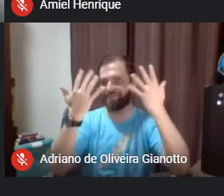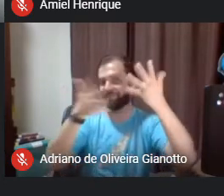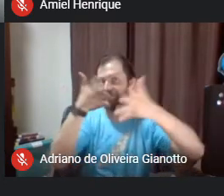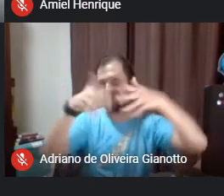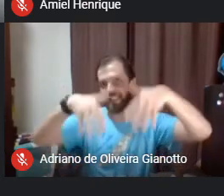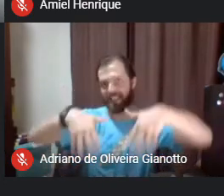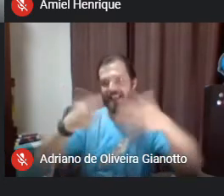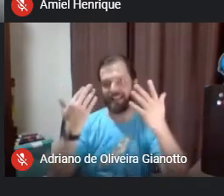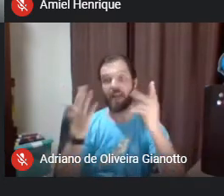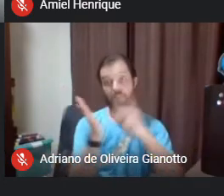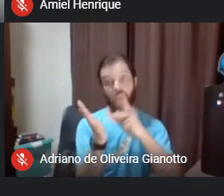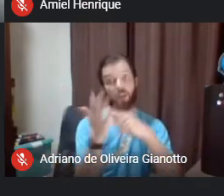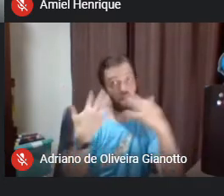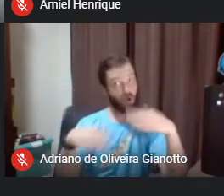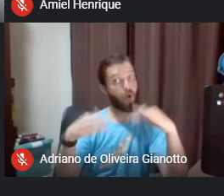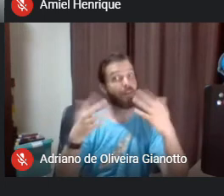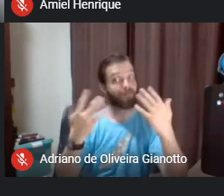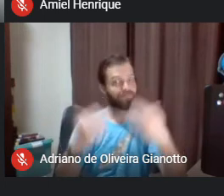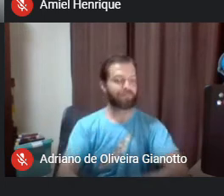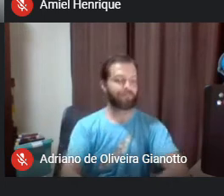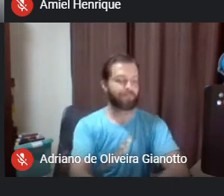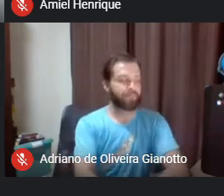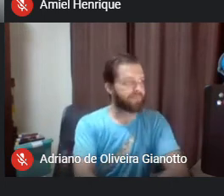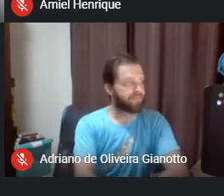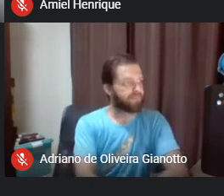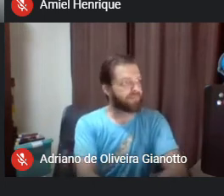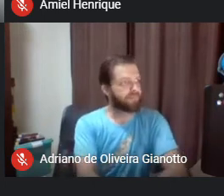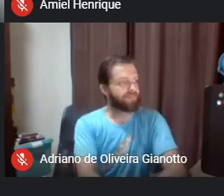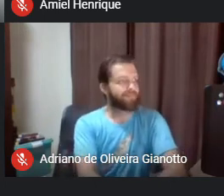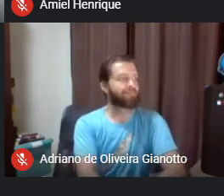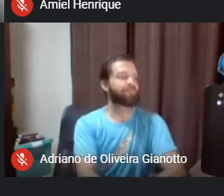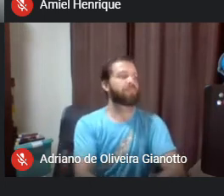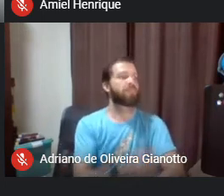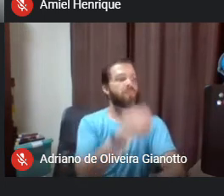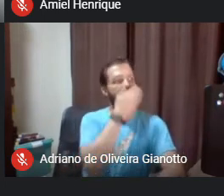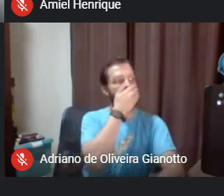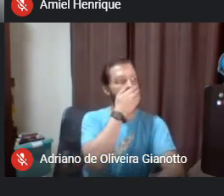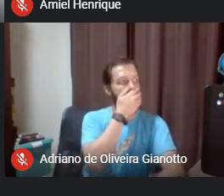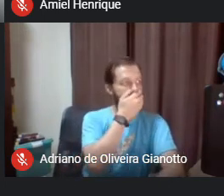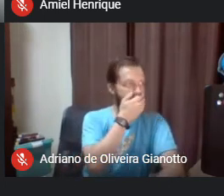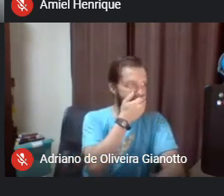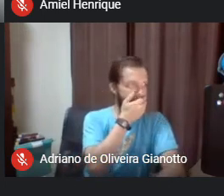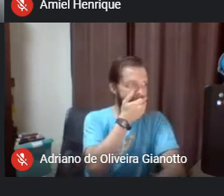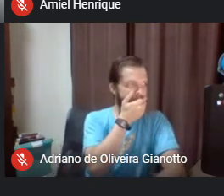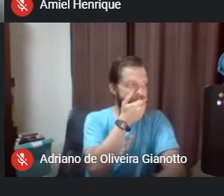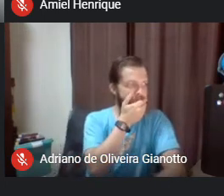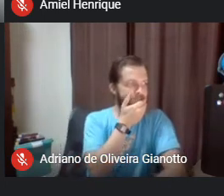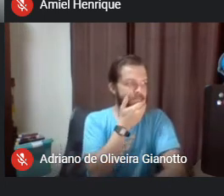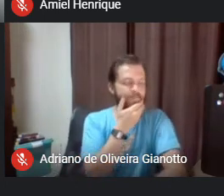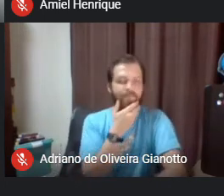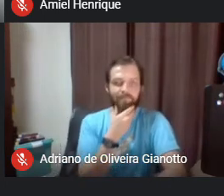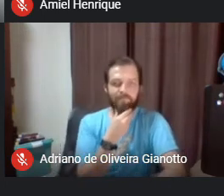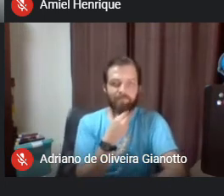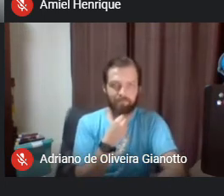Né? O surdo utiliza a mão, vai molhar as mãos. Verdade, as nossas mãos doem.